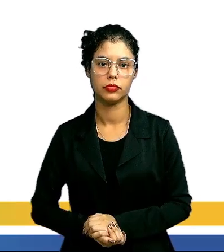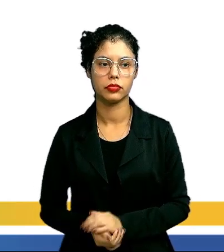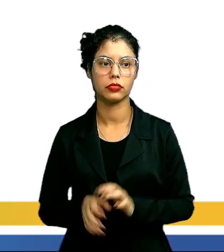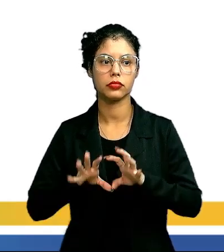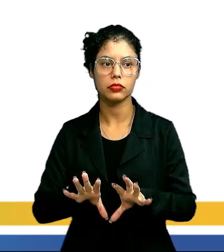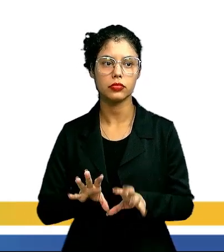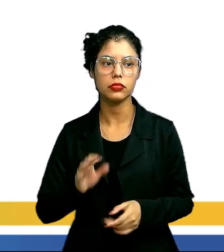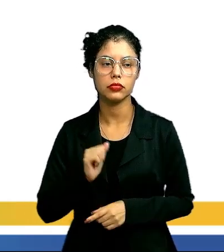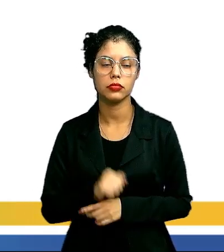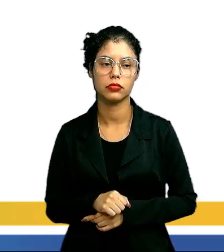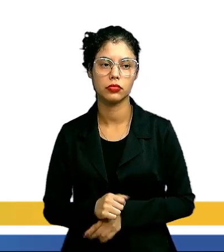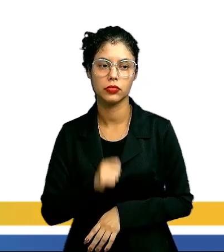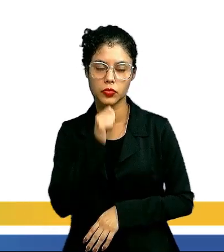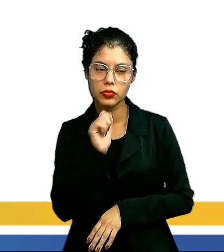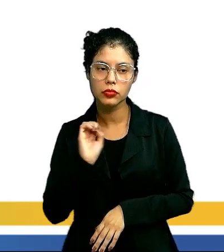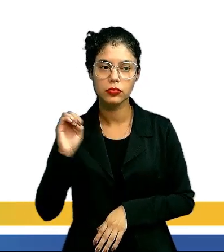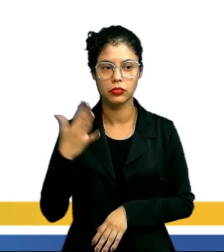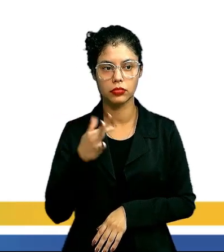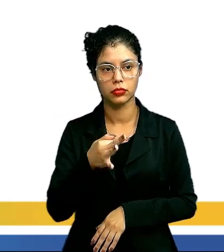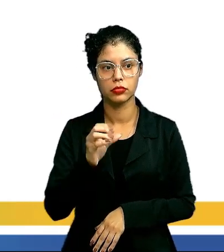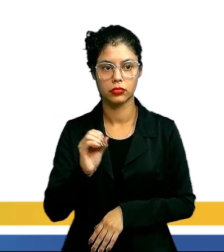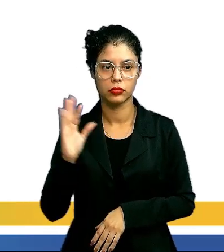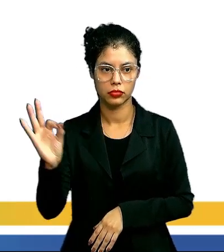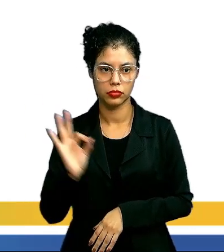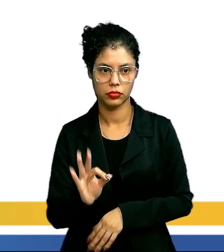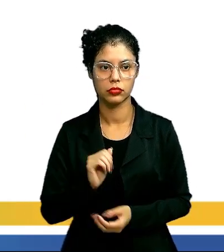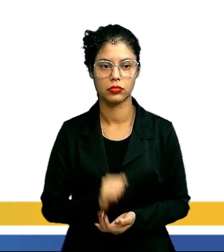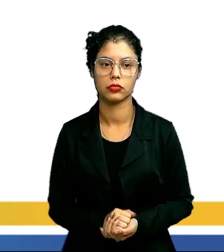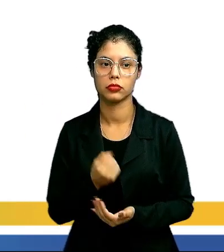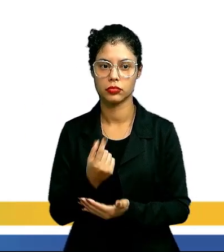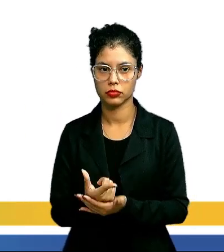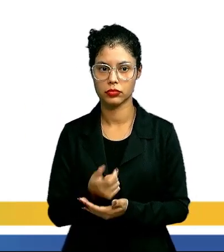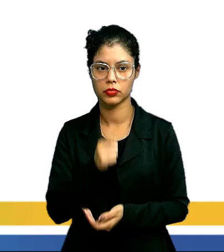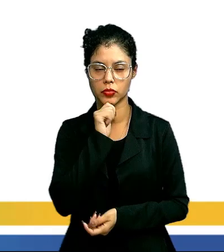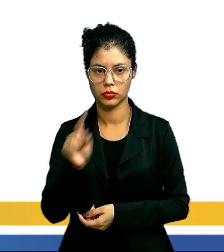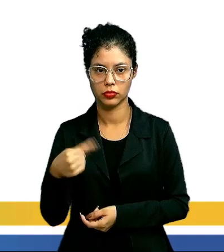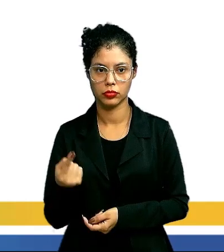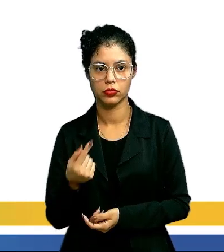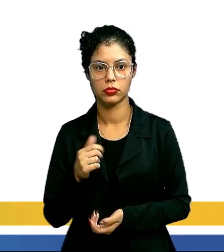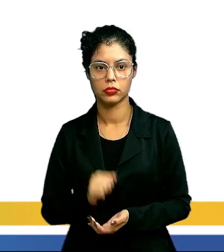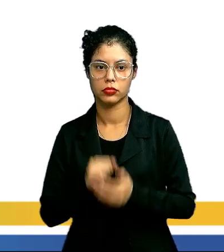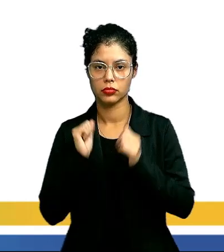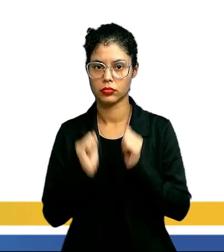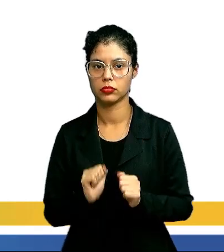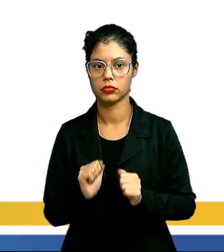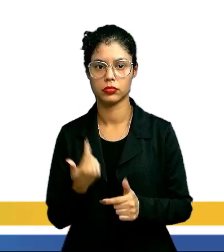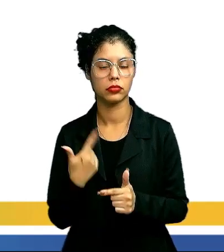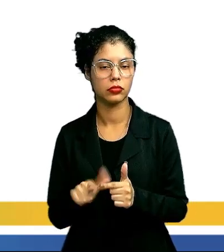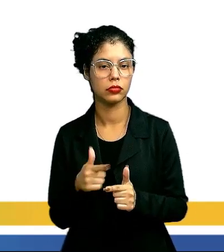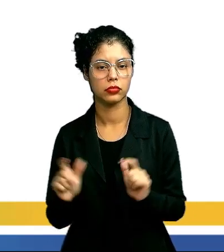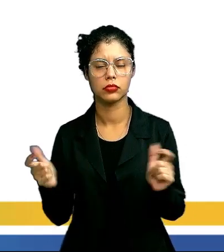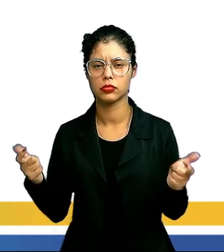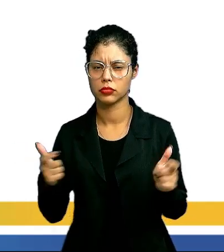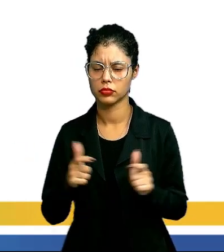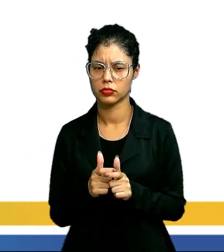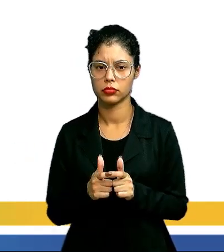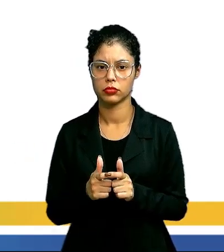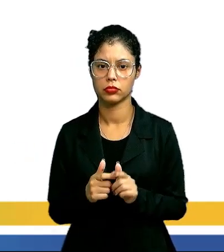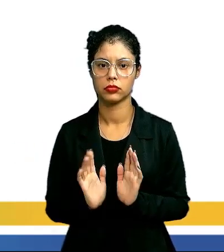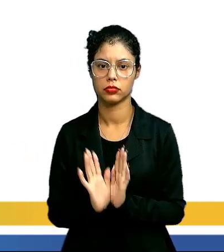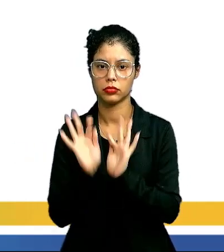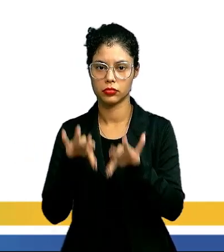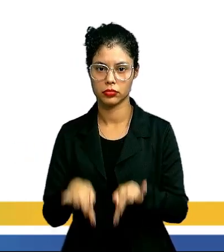assim ela incide 70% no preço de custo para depois poder sem prejuízo